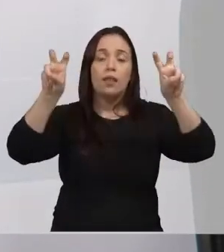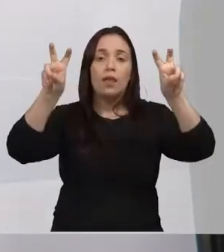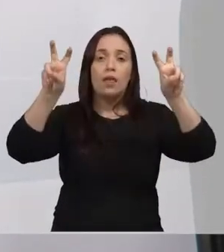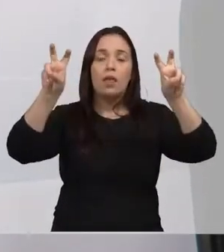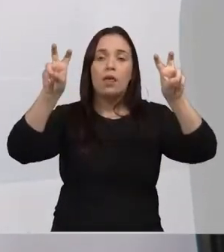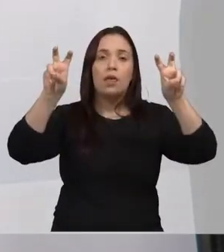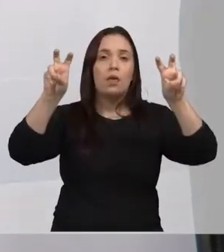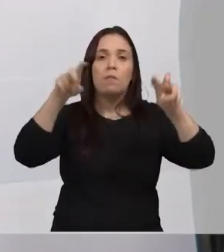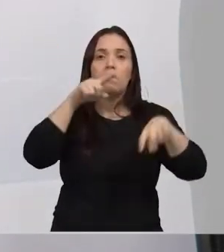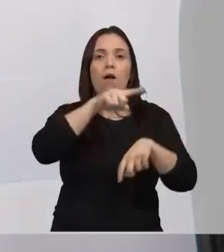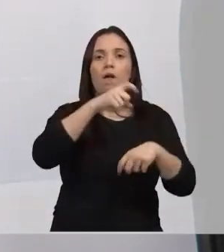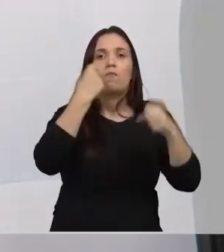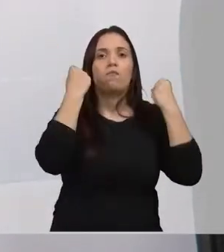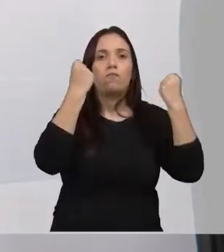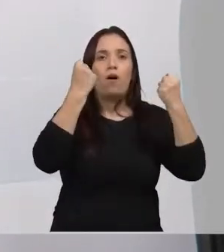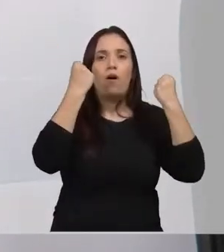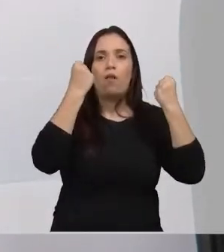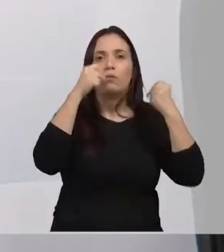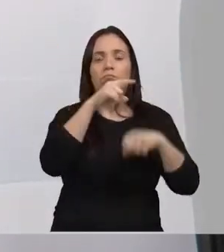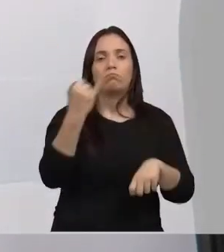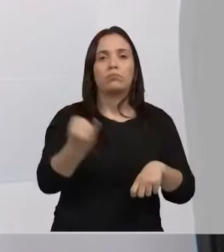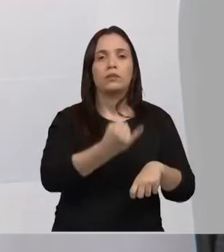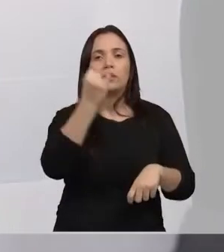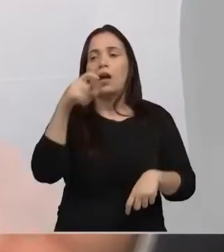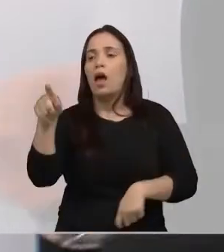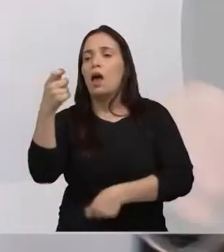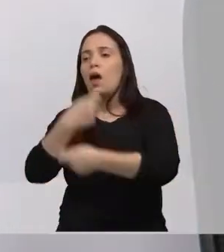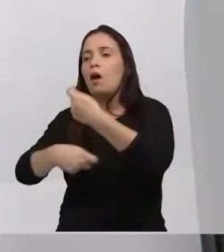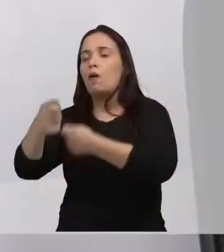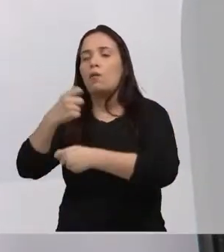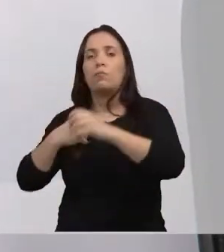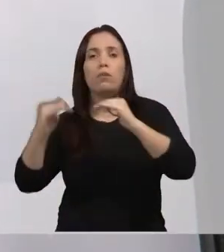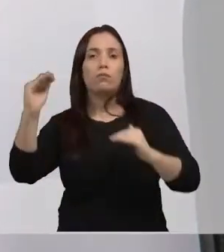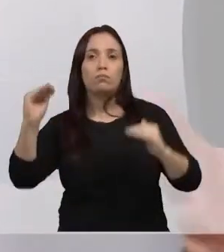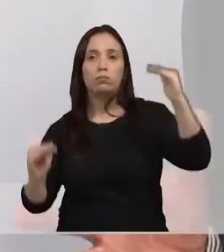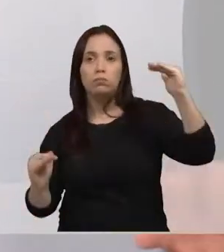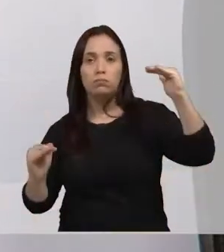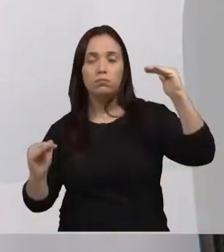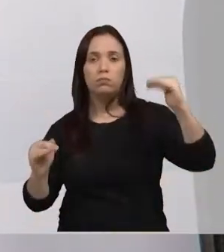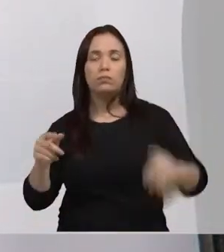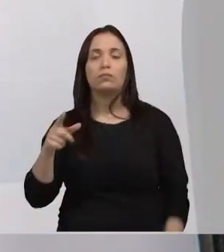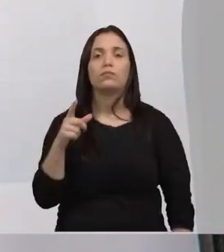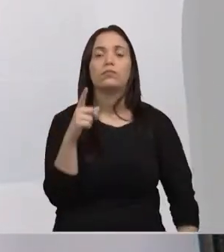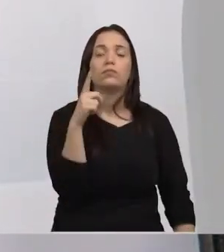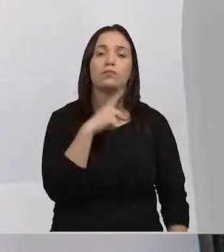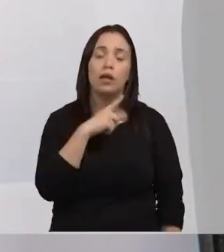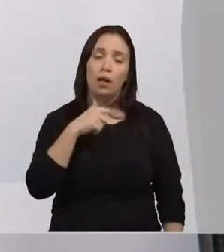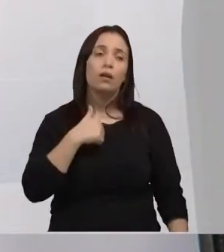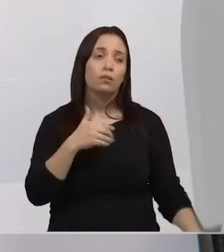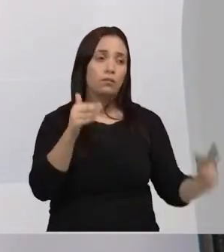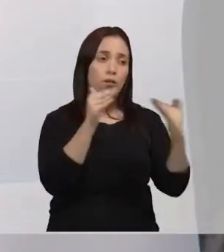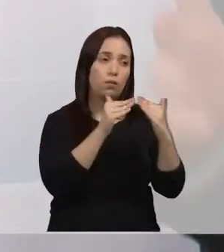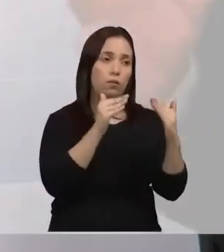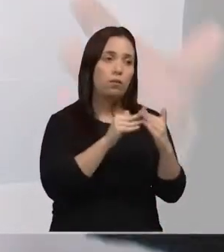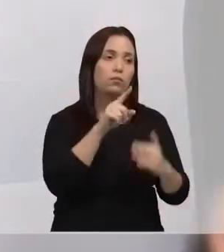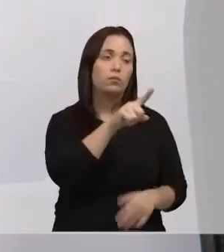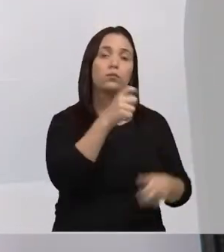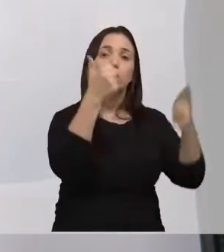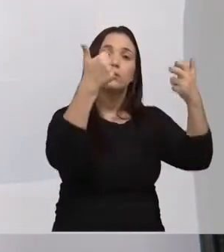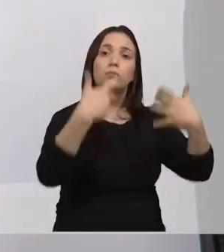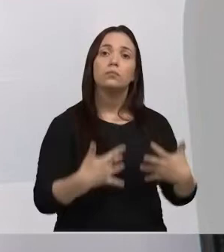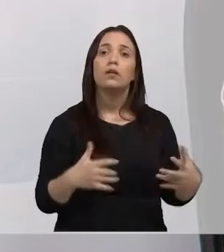a um simples peça publicitária eleitoral ou um mantra, que é a discussão da segurança pública. Como